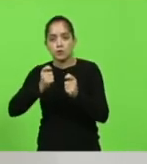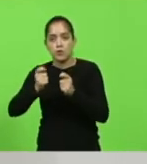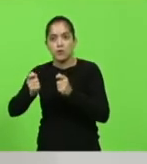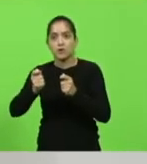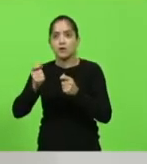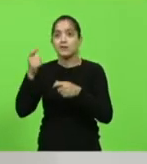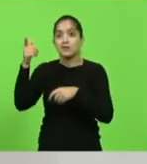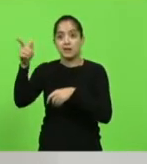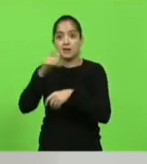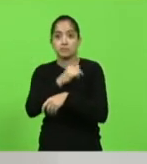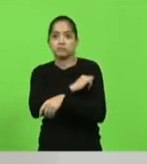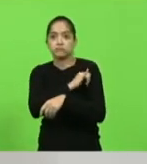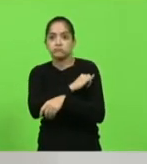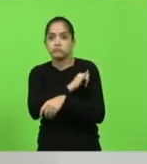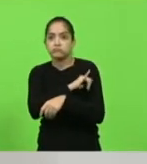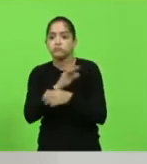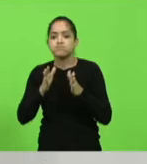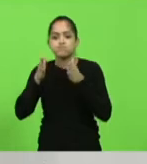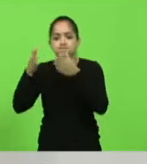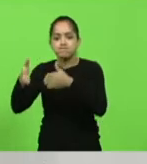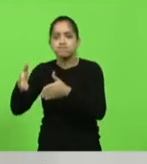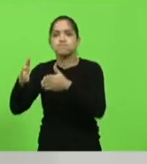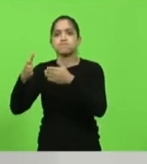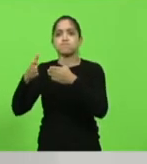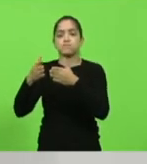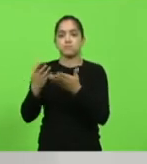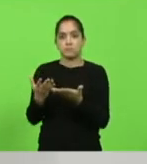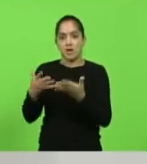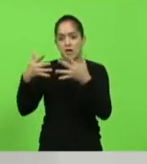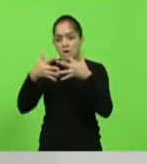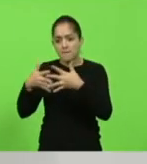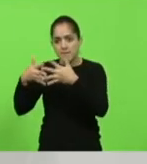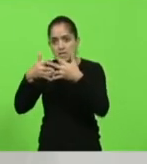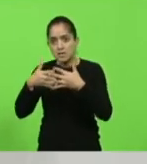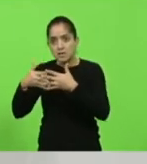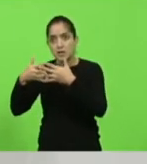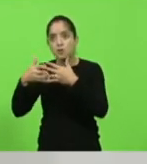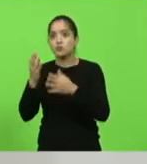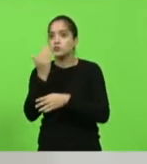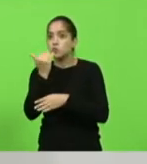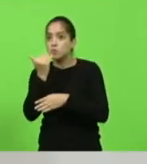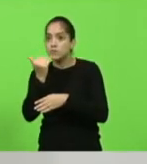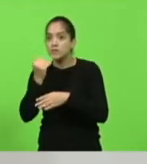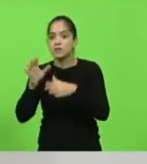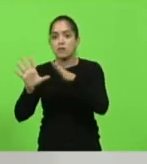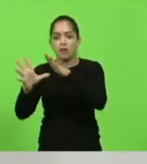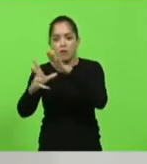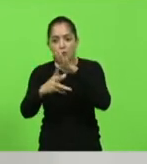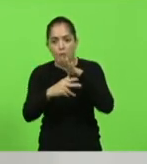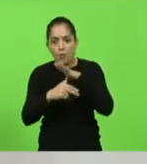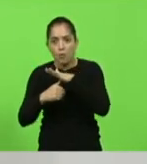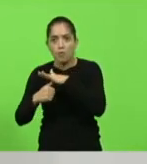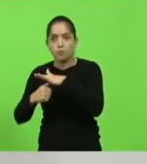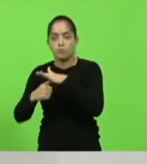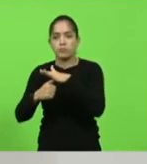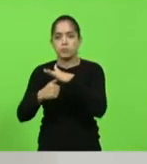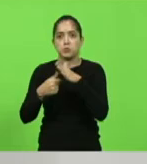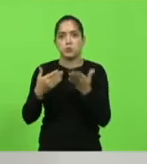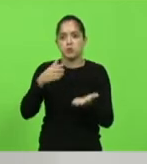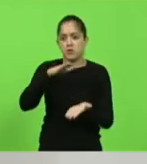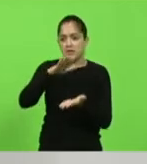alimentos nos mercados lá porque eles vêm lá sequestro roubam a carga carga de